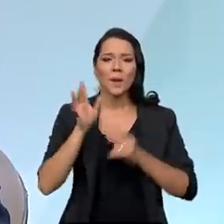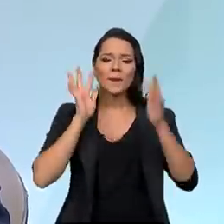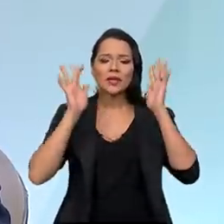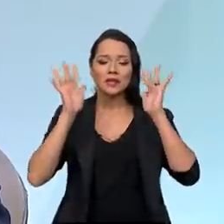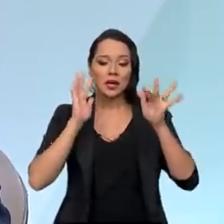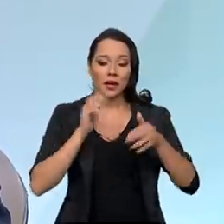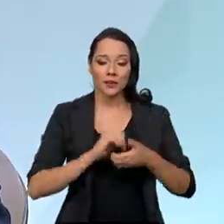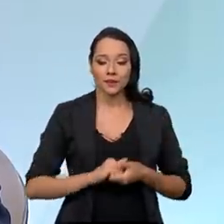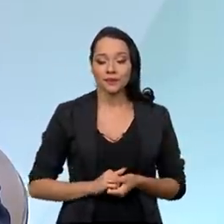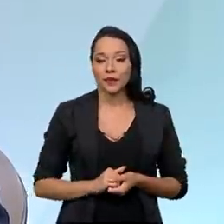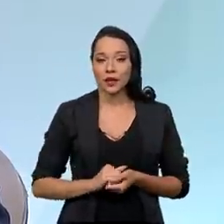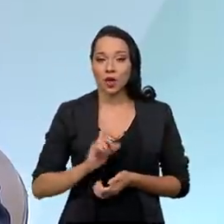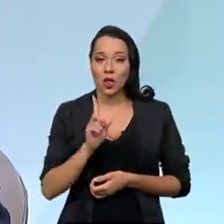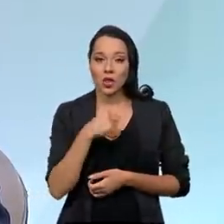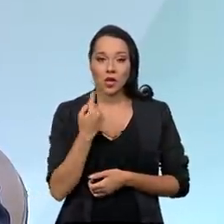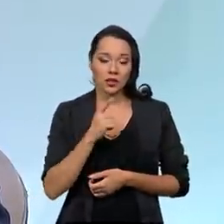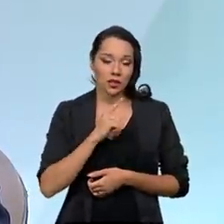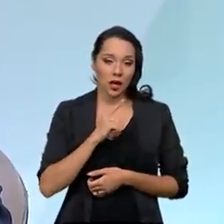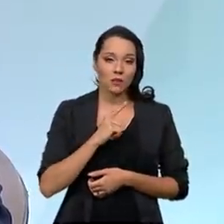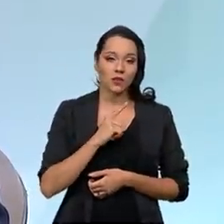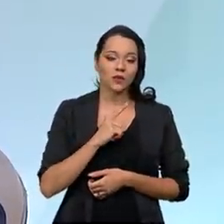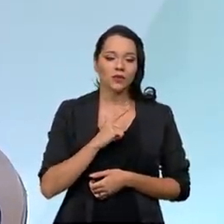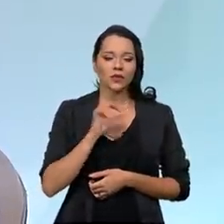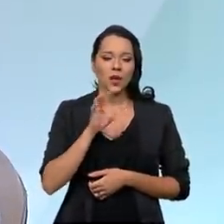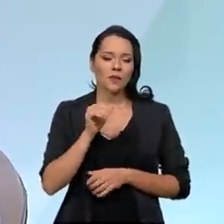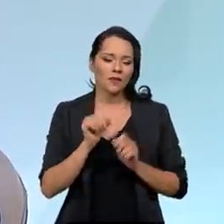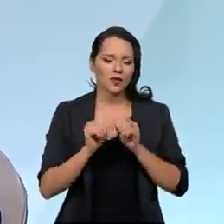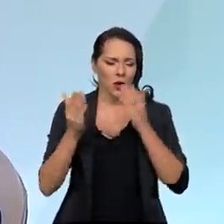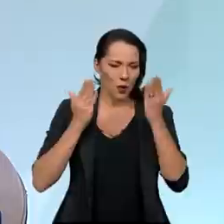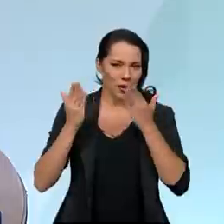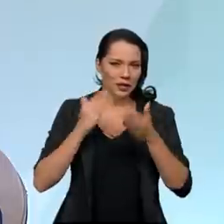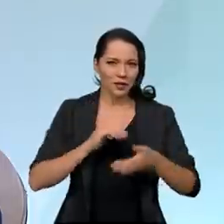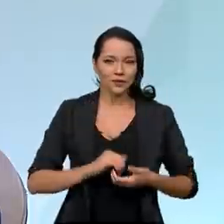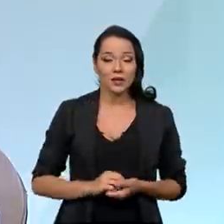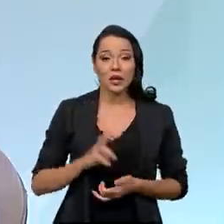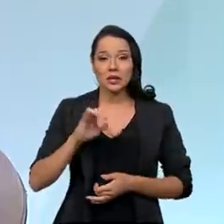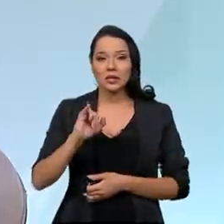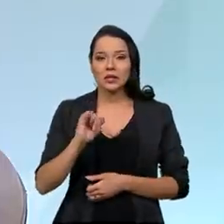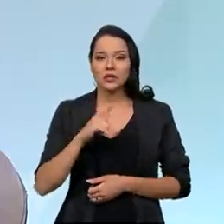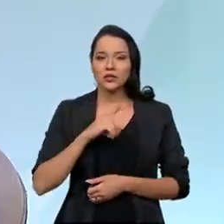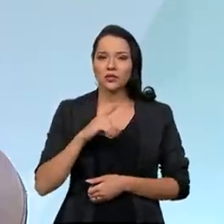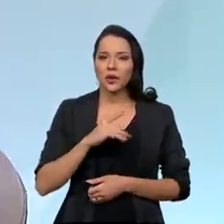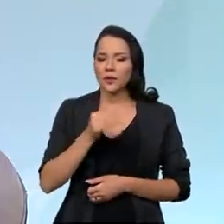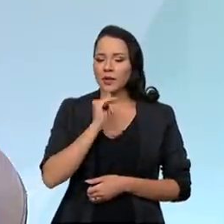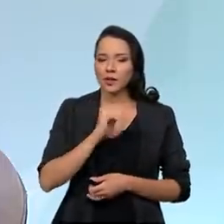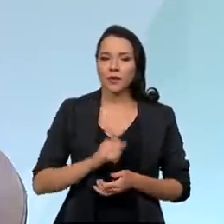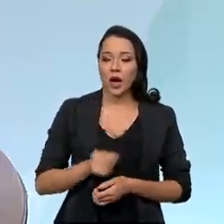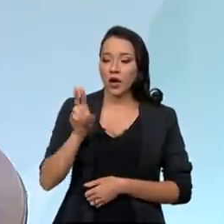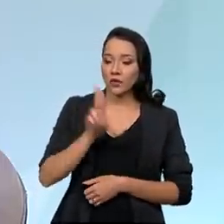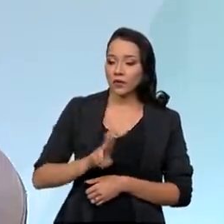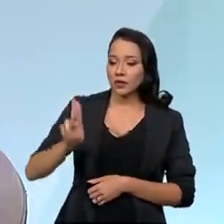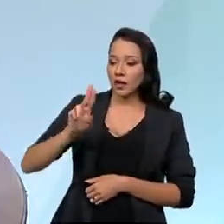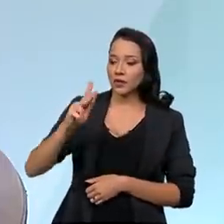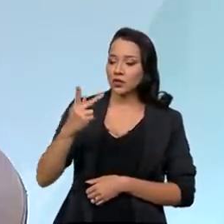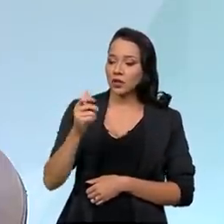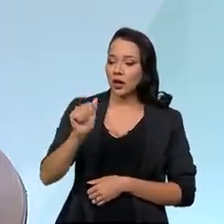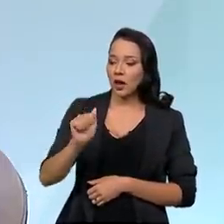pensarmos assim, nós temos, para fazer um comparativo, se nós pegarmos a Universidade de